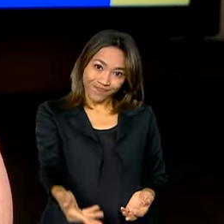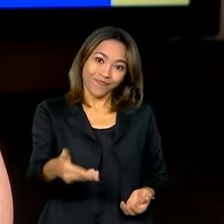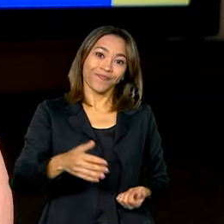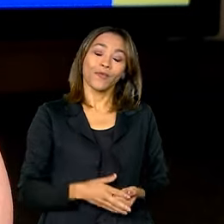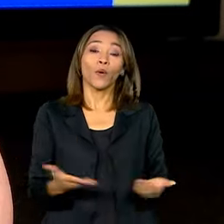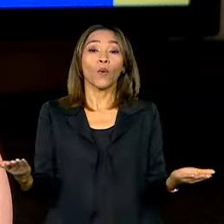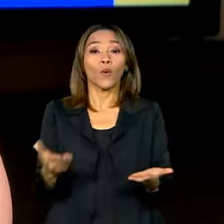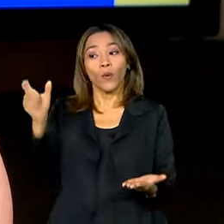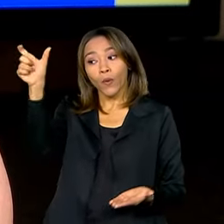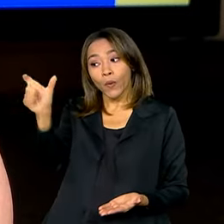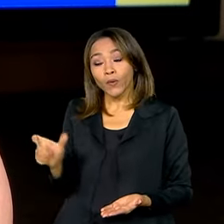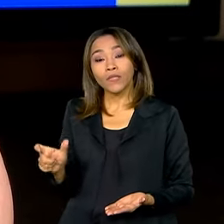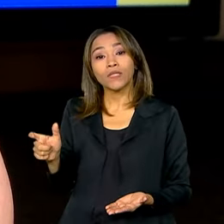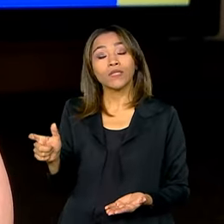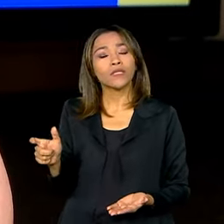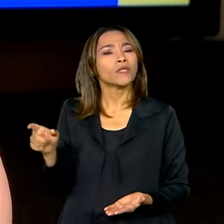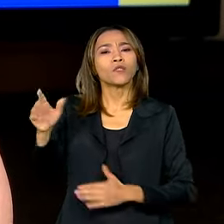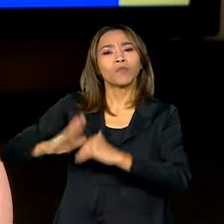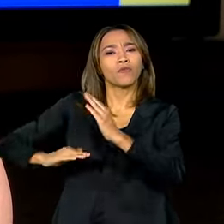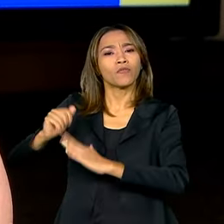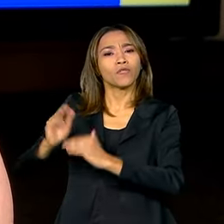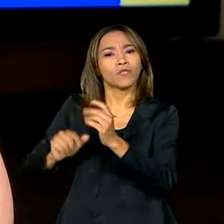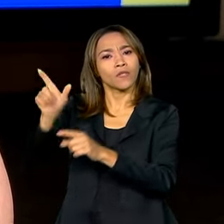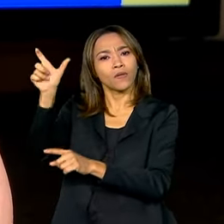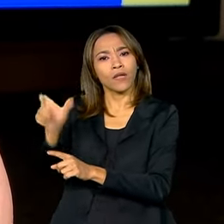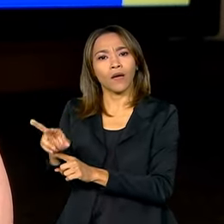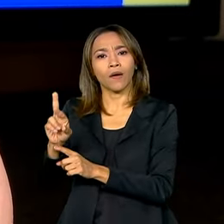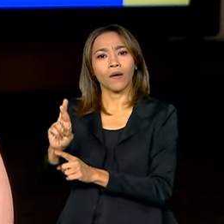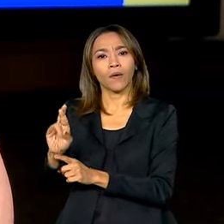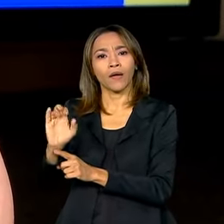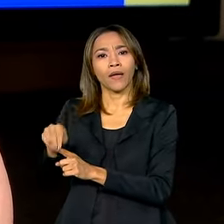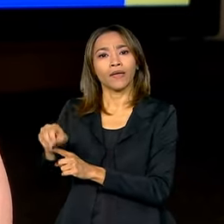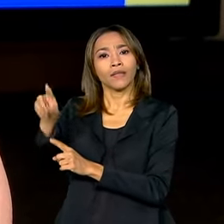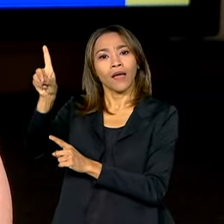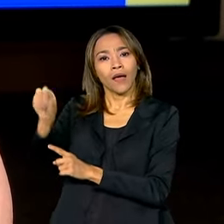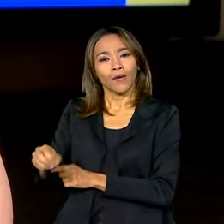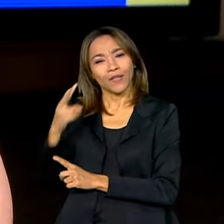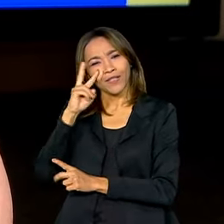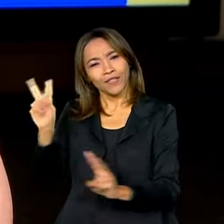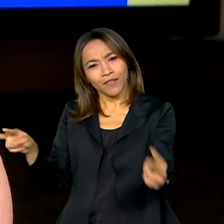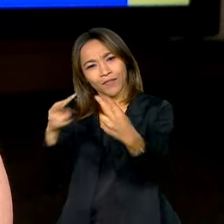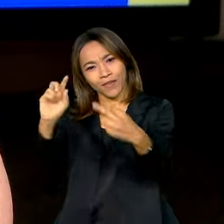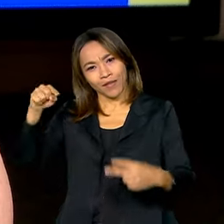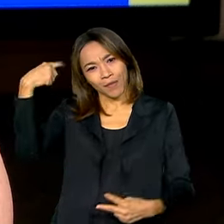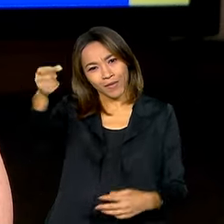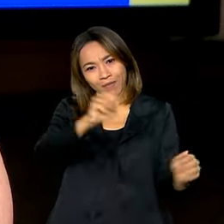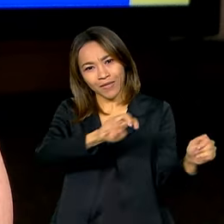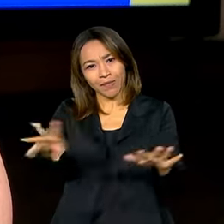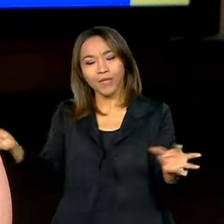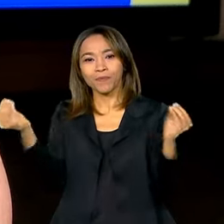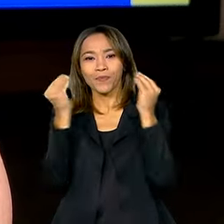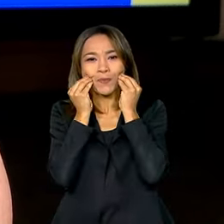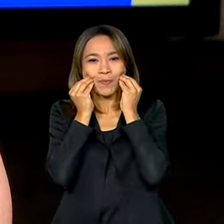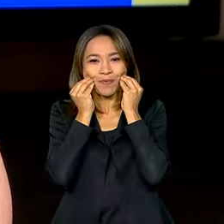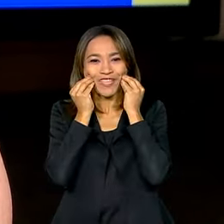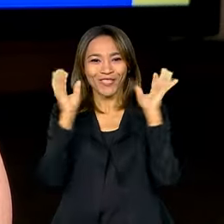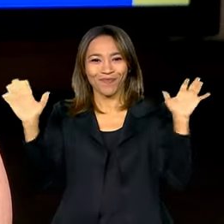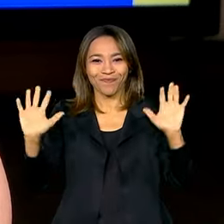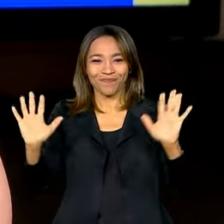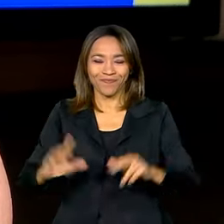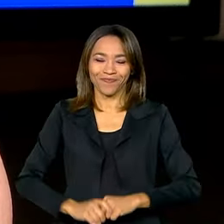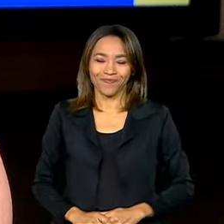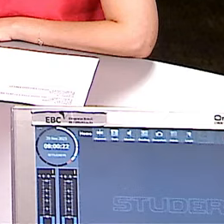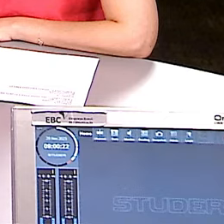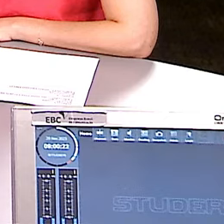Tivemos hoje nos trabalhos técnicos da rádio Reinaldo dos Santos. A gente se vê semana que vem. Um beijo para todo mundo. Tchau.